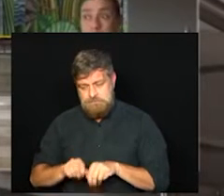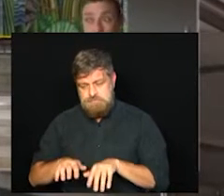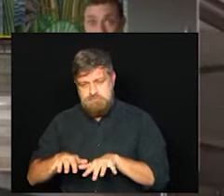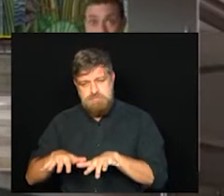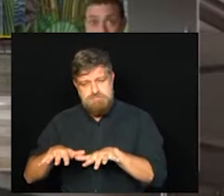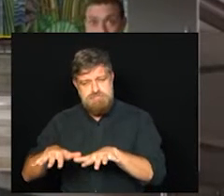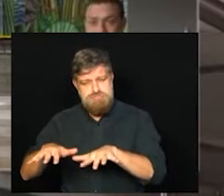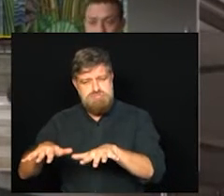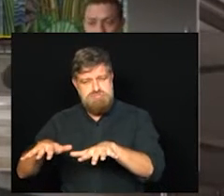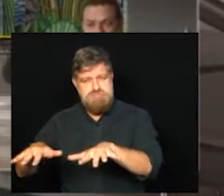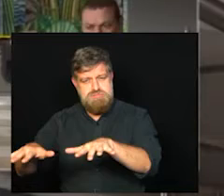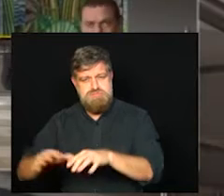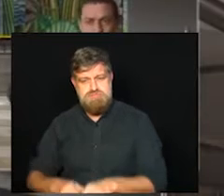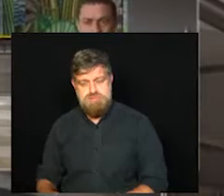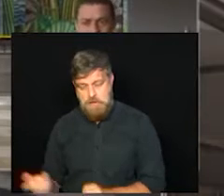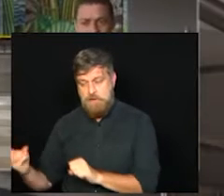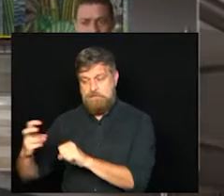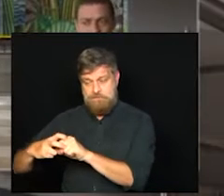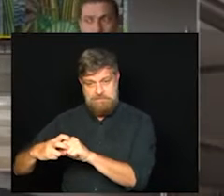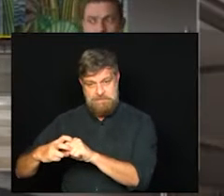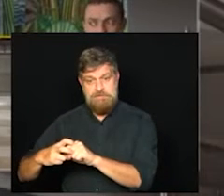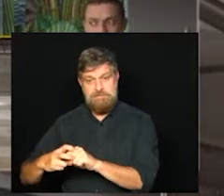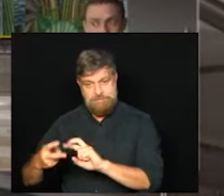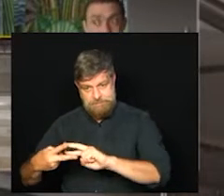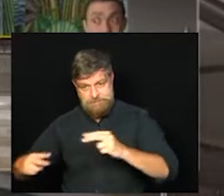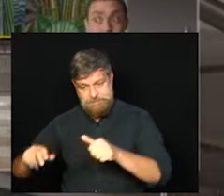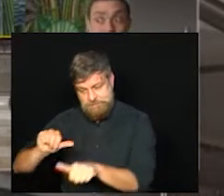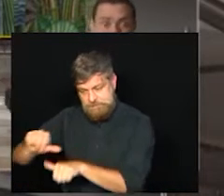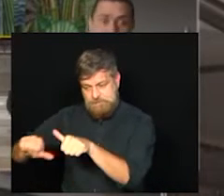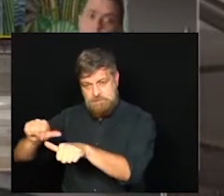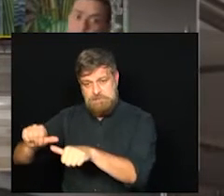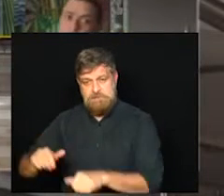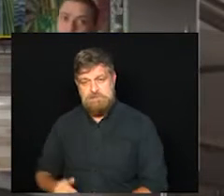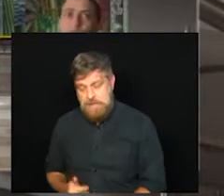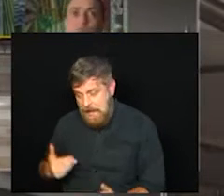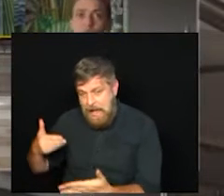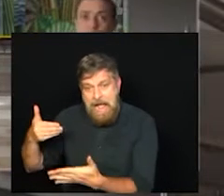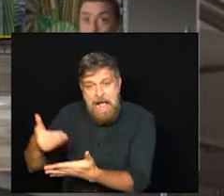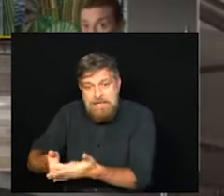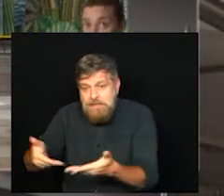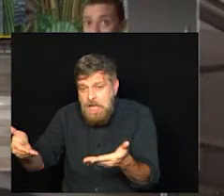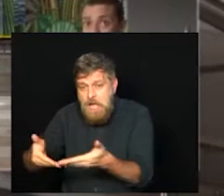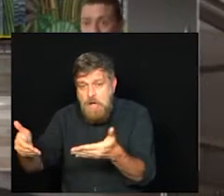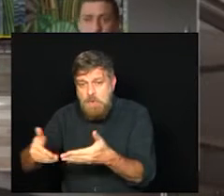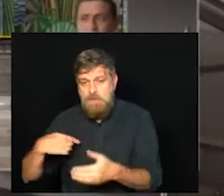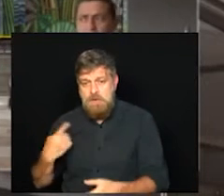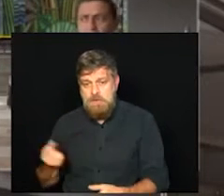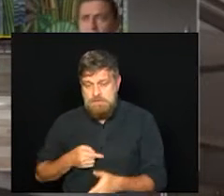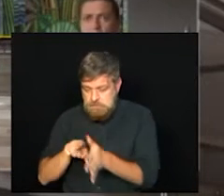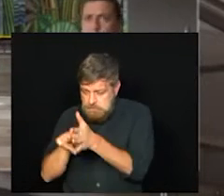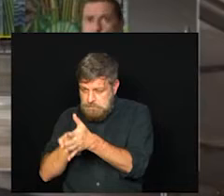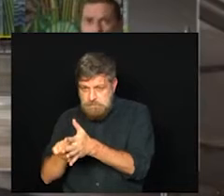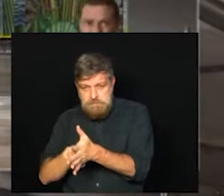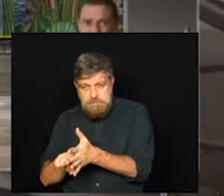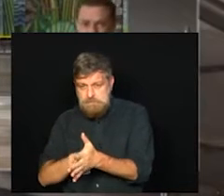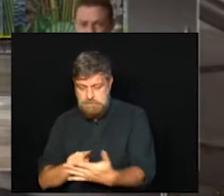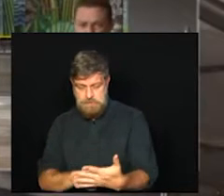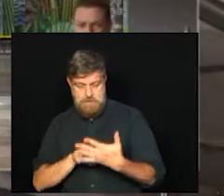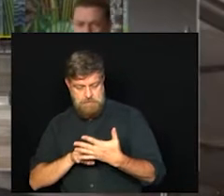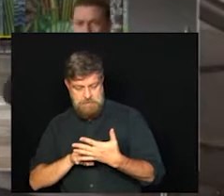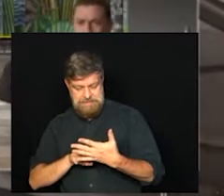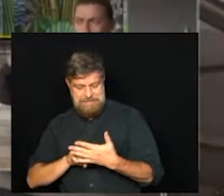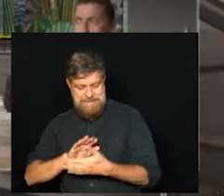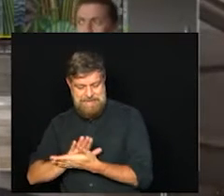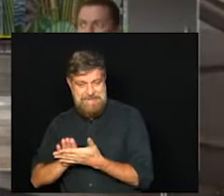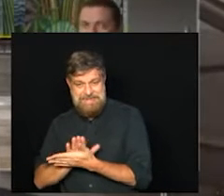presença desse vírus, dessa variante. E até o momento, os nossos indicadores não apontam nenhuma